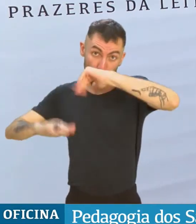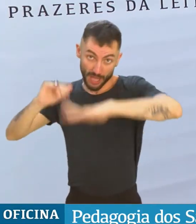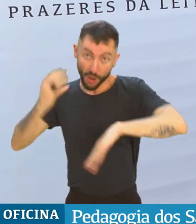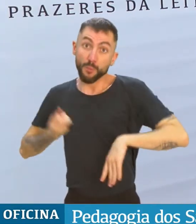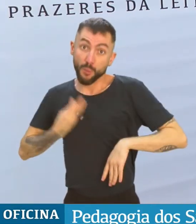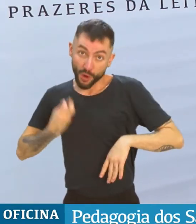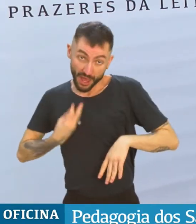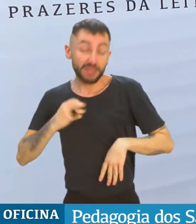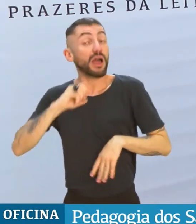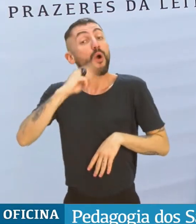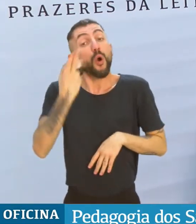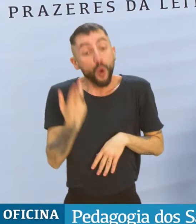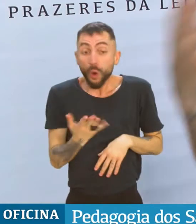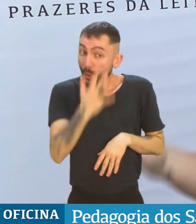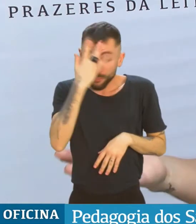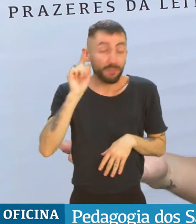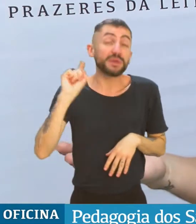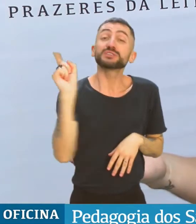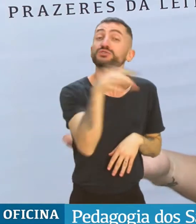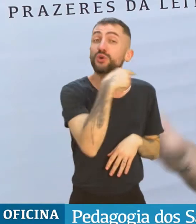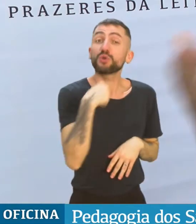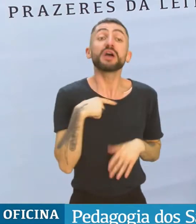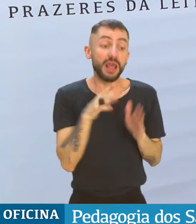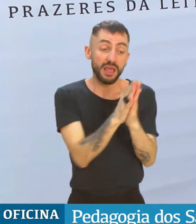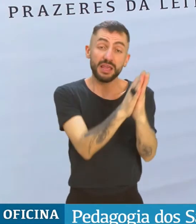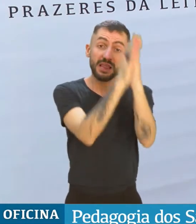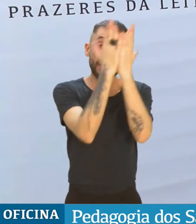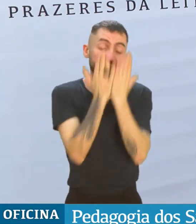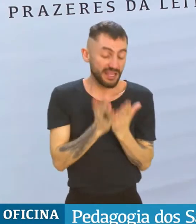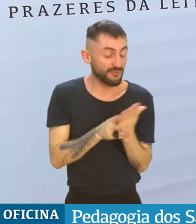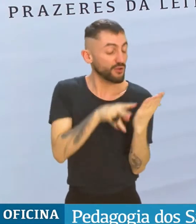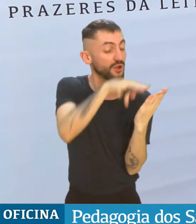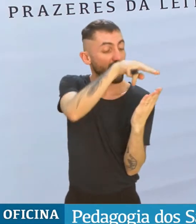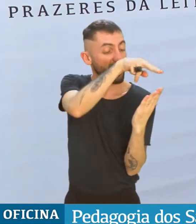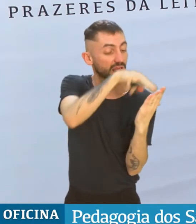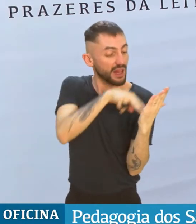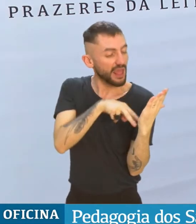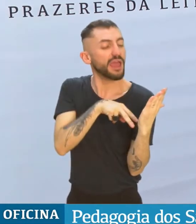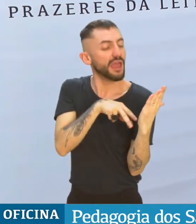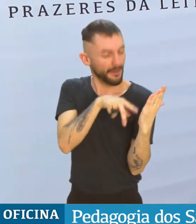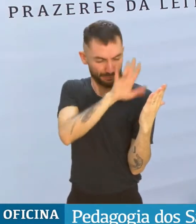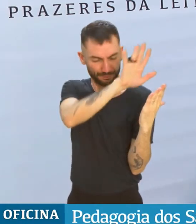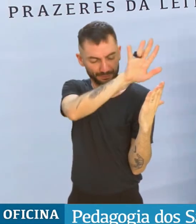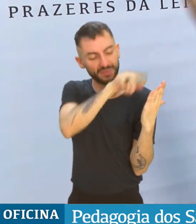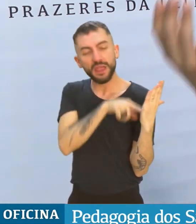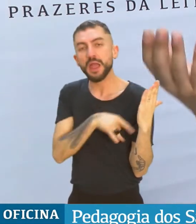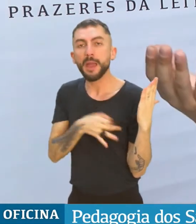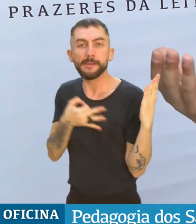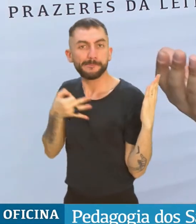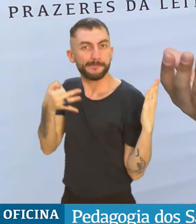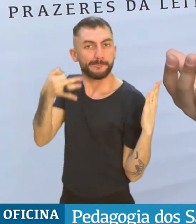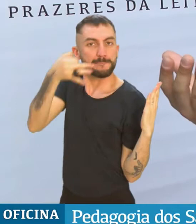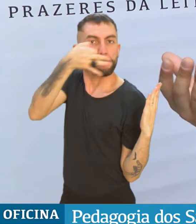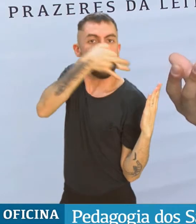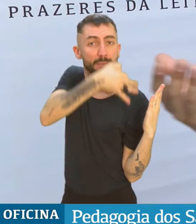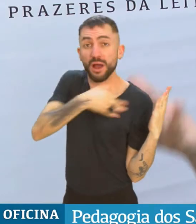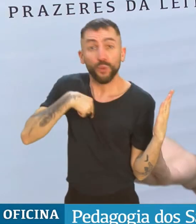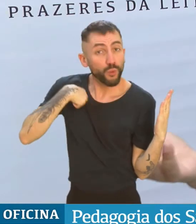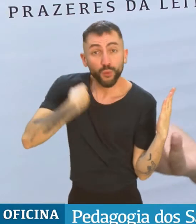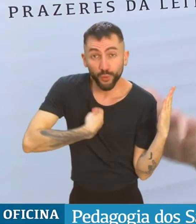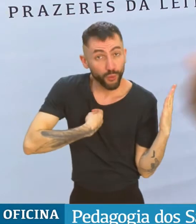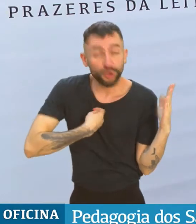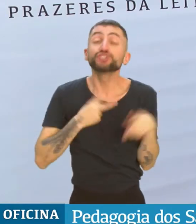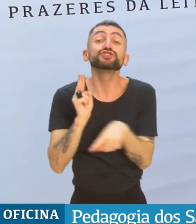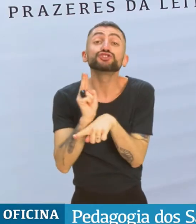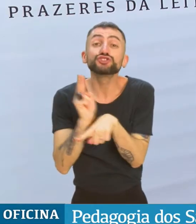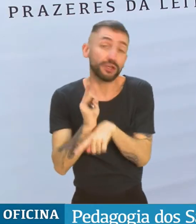somos todos nós, quando pegamos um livro e tiramos a voz daquele livro e jogamos essa voz para o ar, para